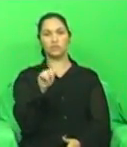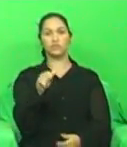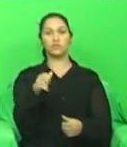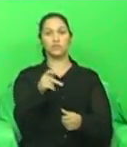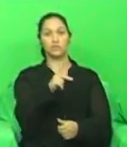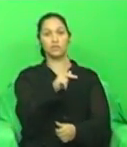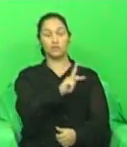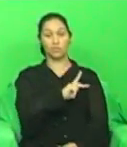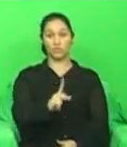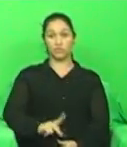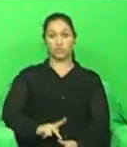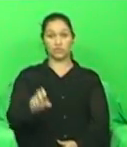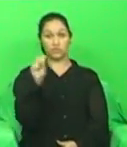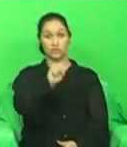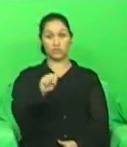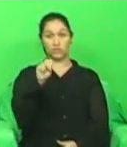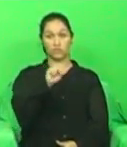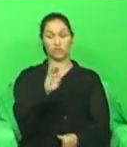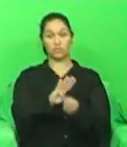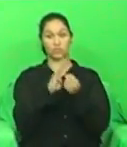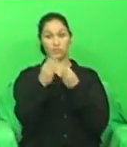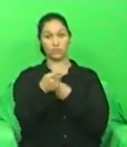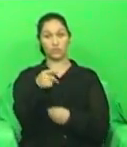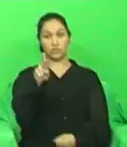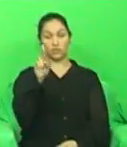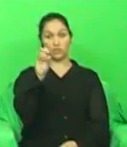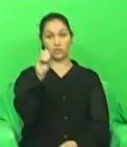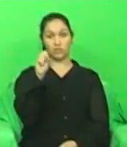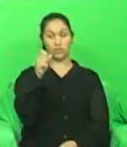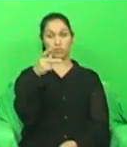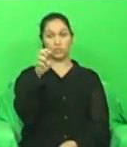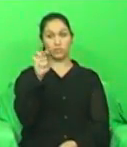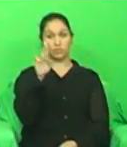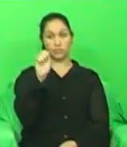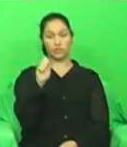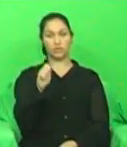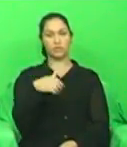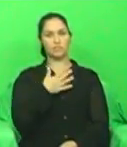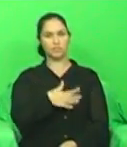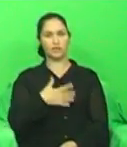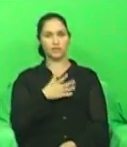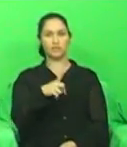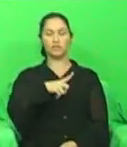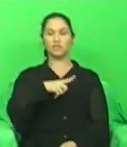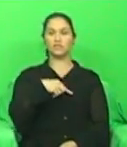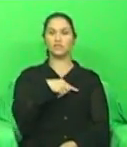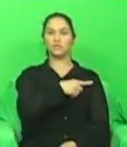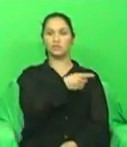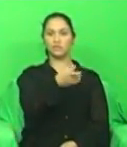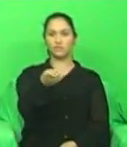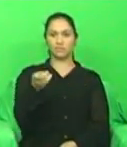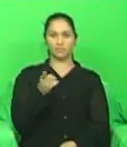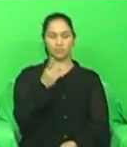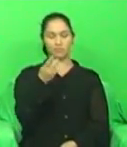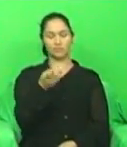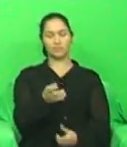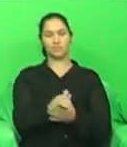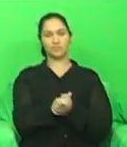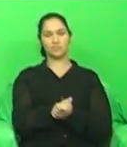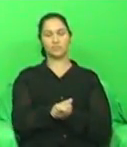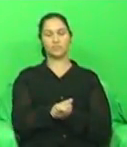do bairro próximo está conosco aqui hoje ao lado da grade lá um prazer receber a liege nesta casa se o